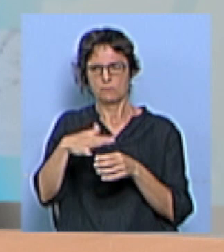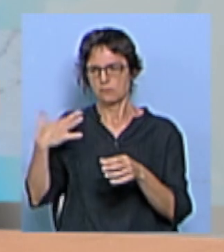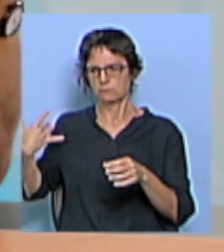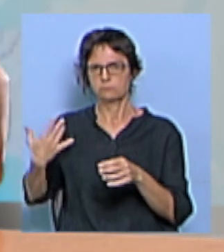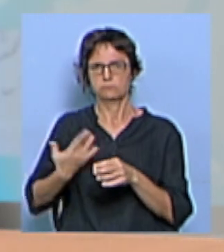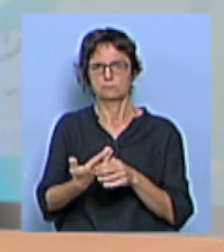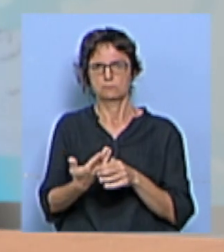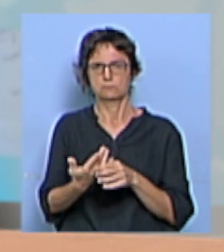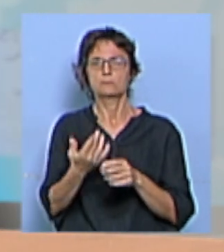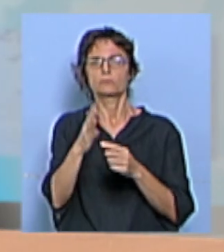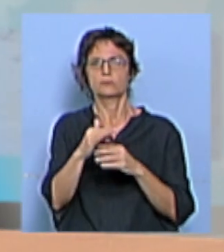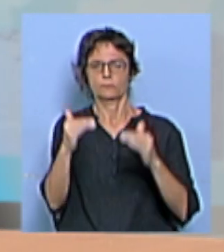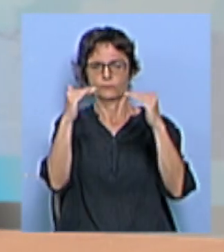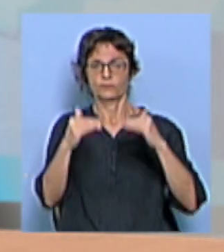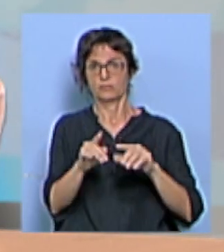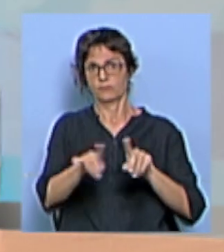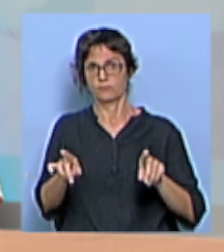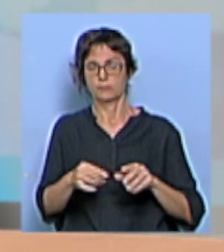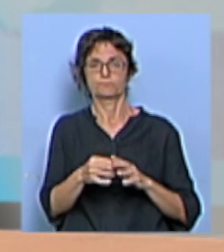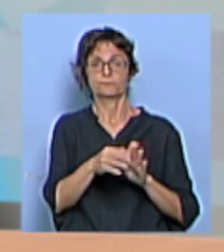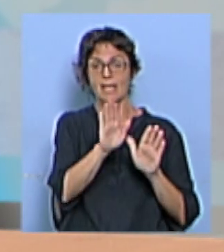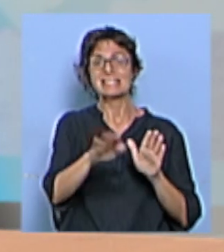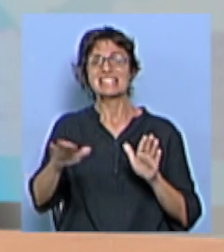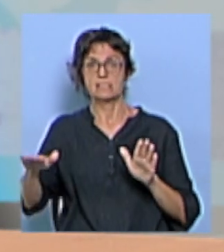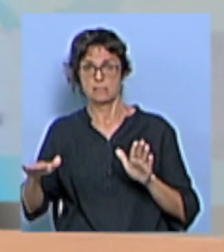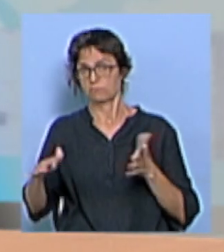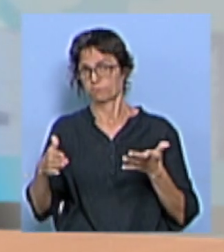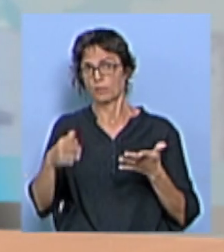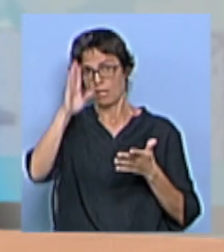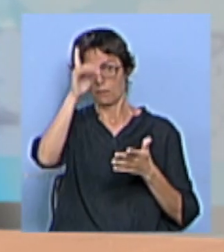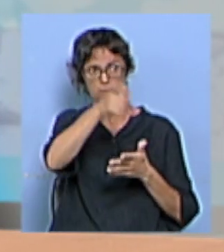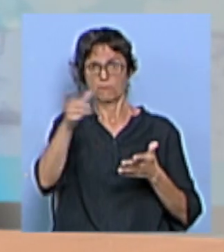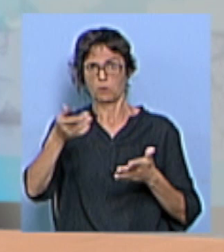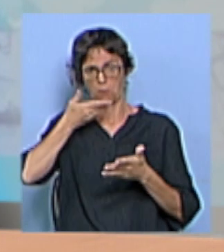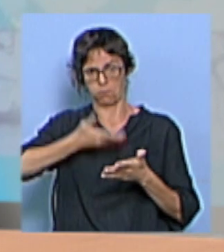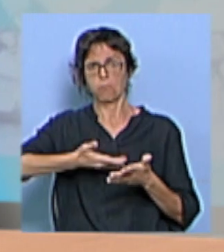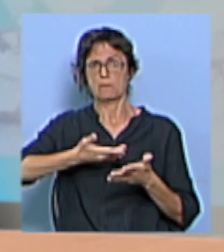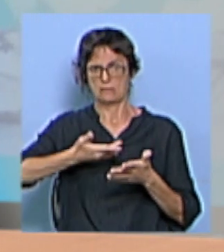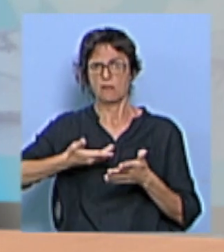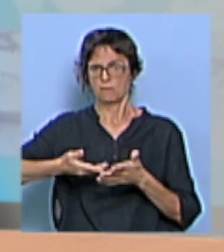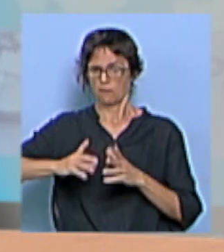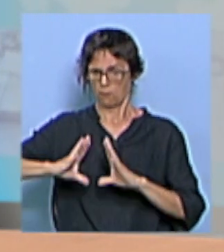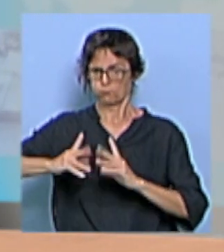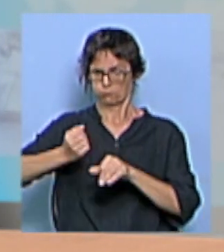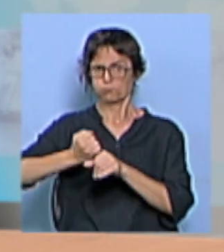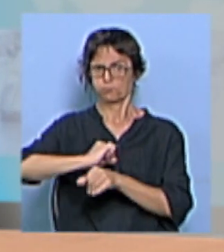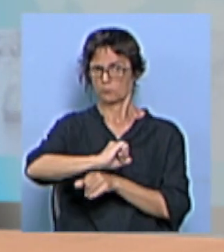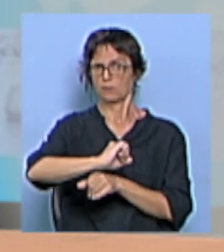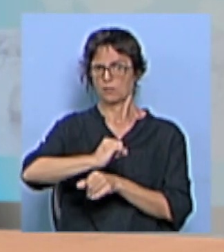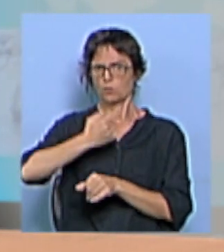por exemplo, que os cientistas estão a desenvolver, de facto, uma atividade extraordinária. Por outro lado, é tentar dar